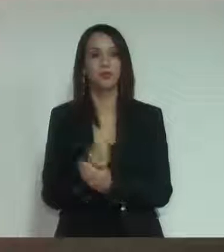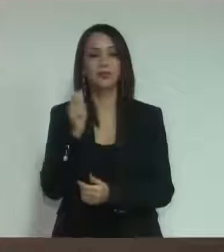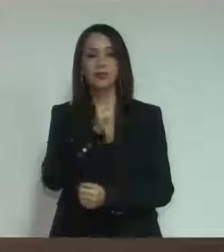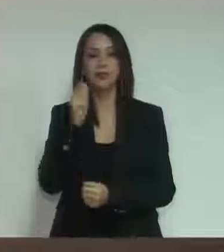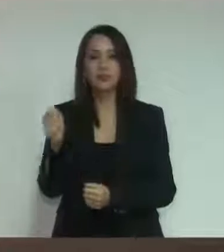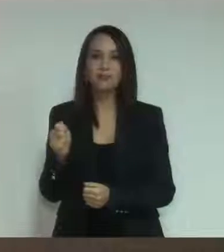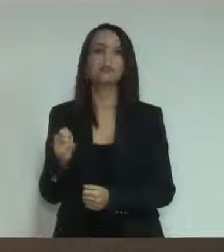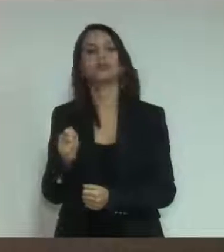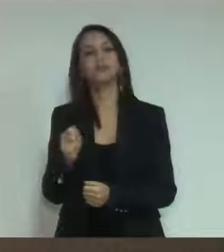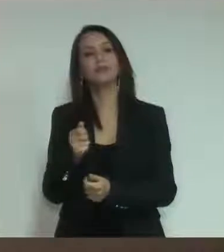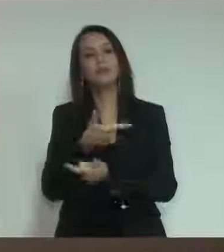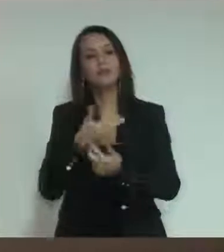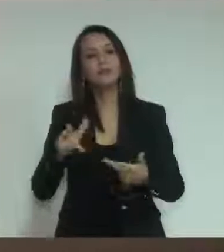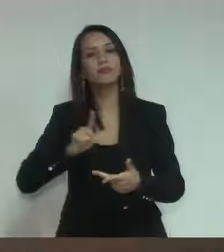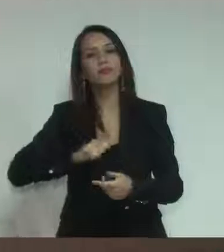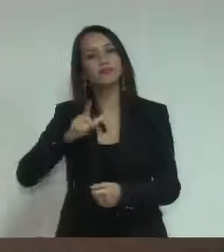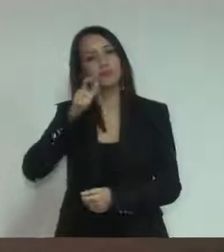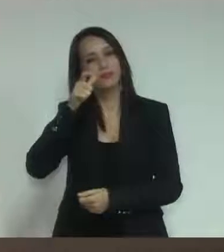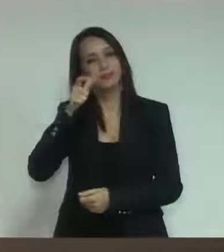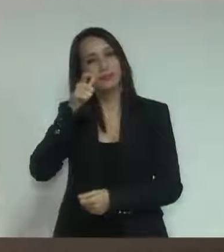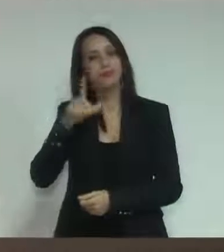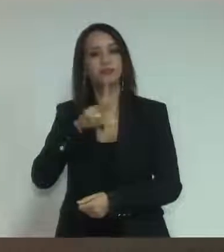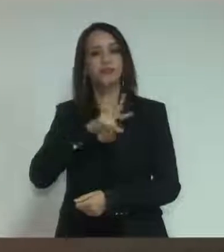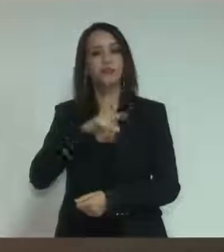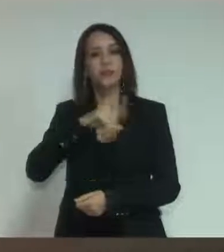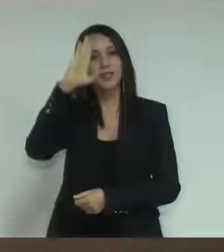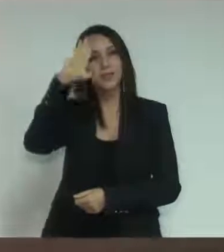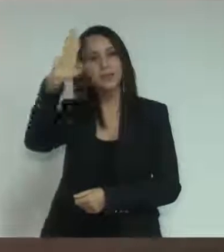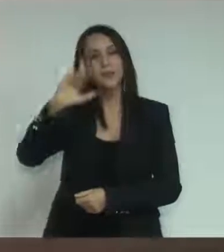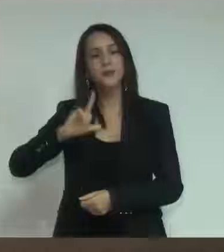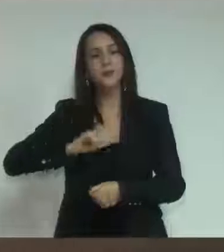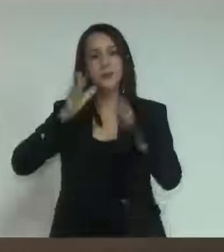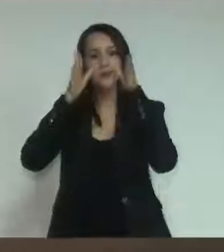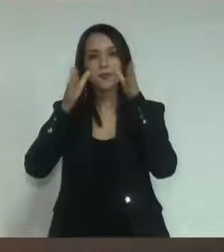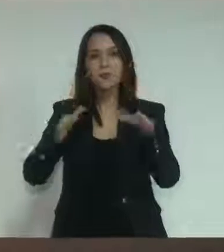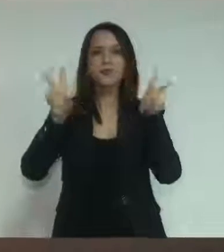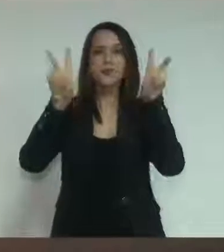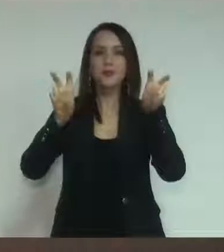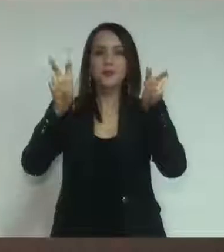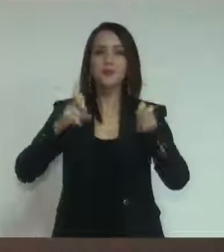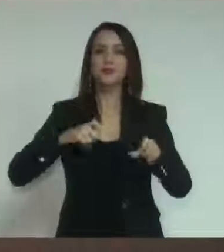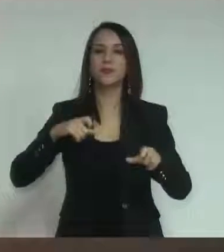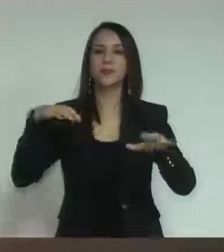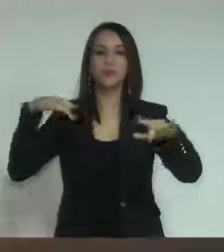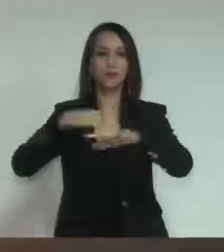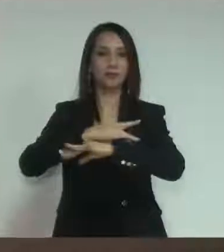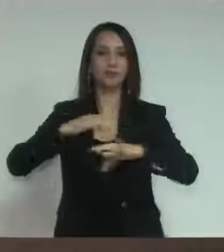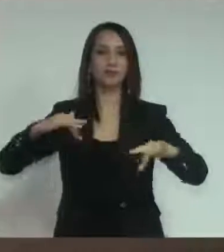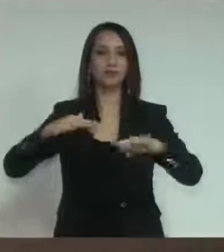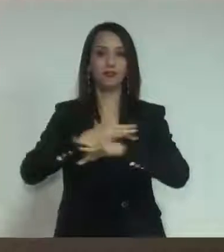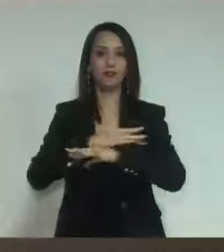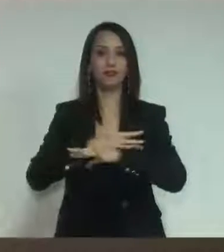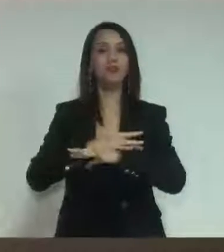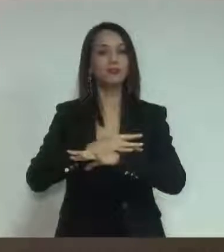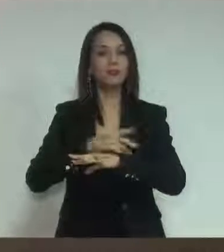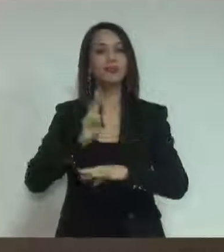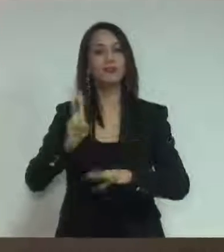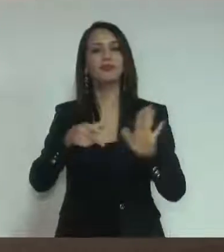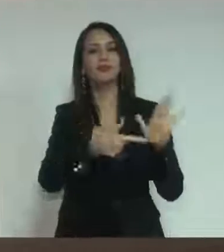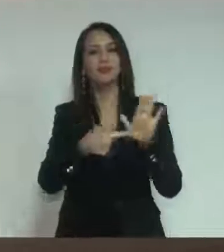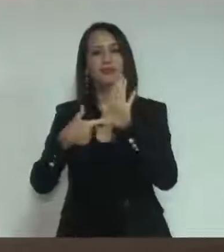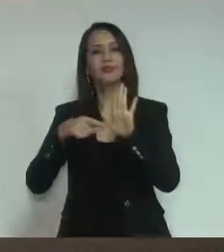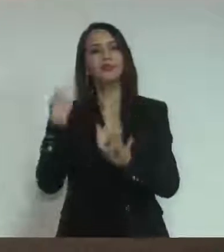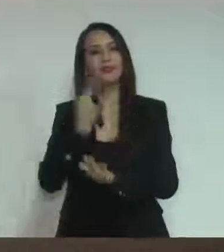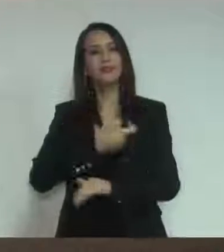associações, entidades que têm um interesse particular, especificamente na questão da mobilidade urbana, não é? Eu sempre trago aqui para a